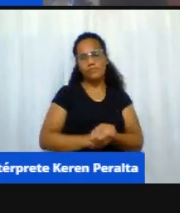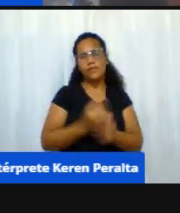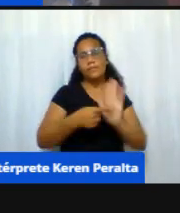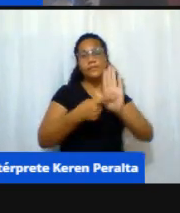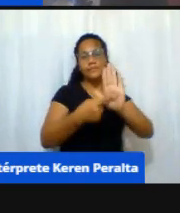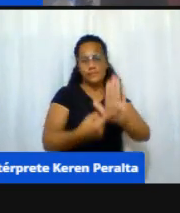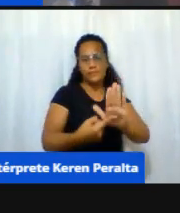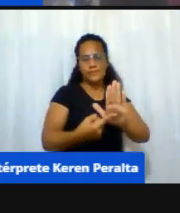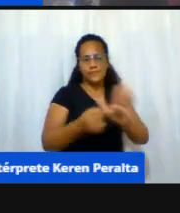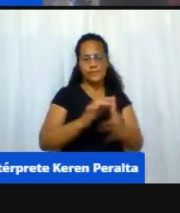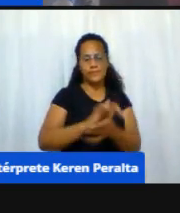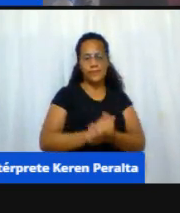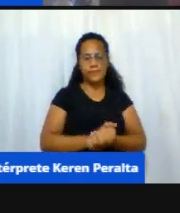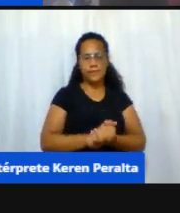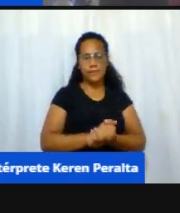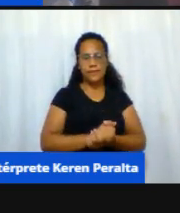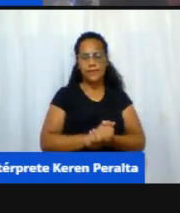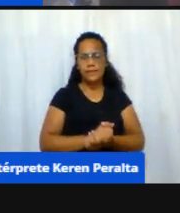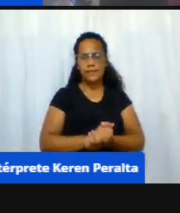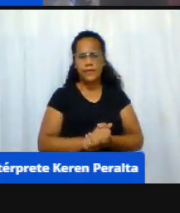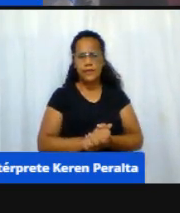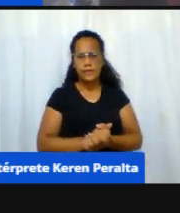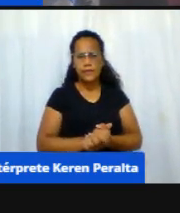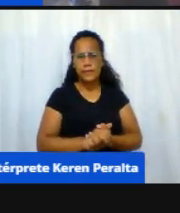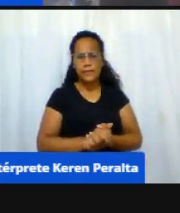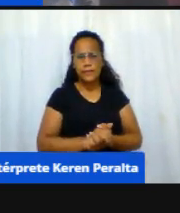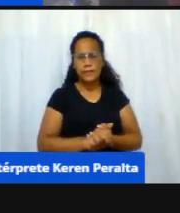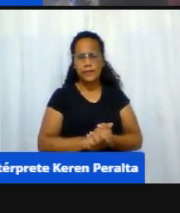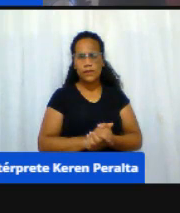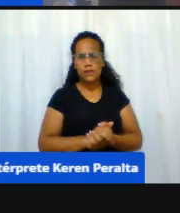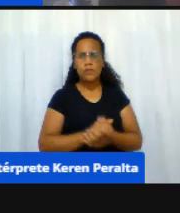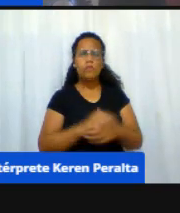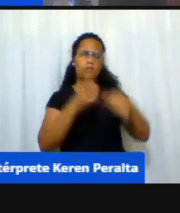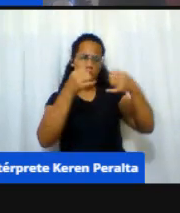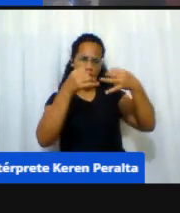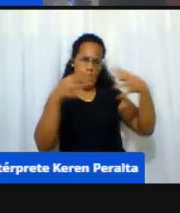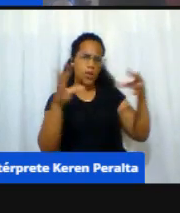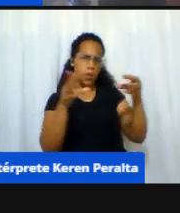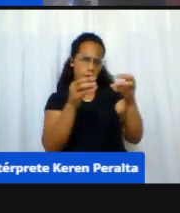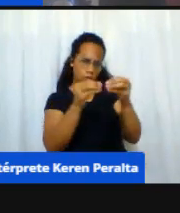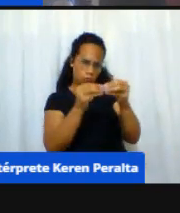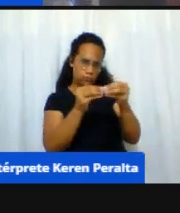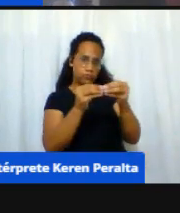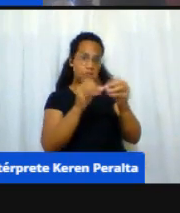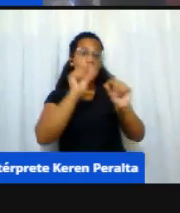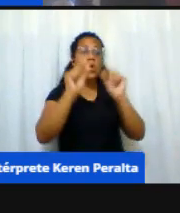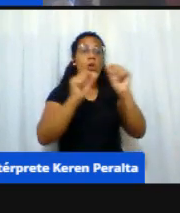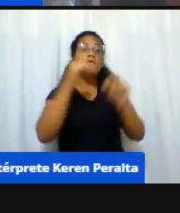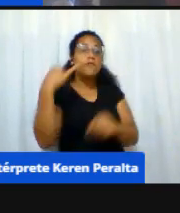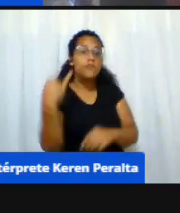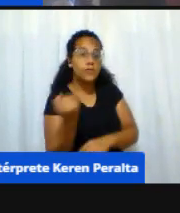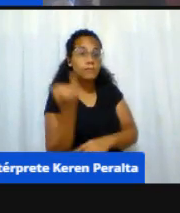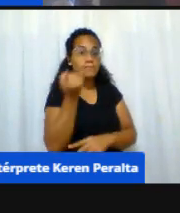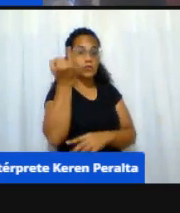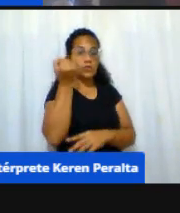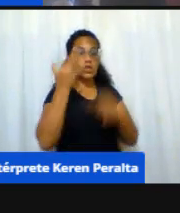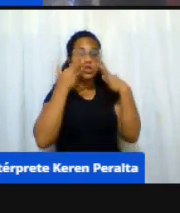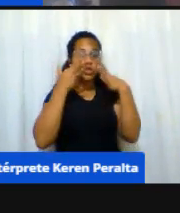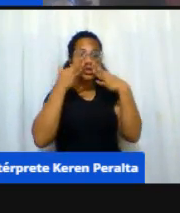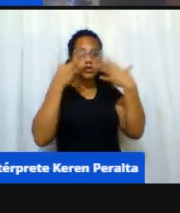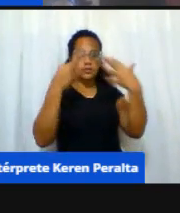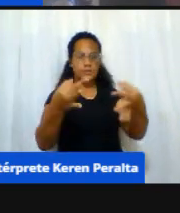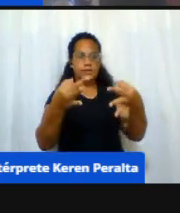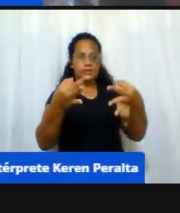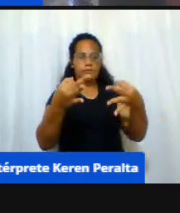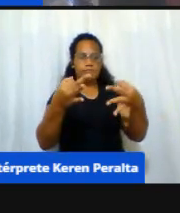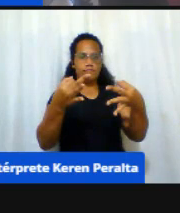Farei os destaques daquilo que entendemos ser necessário chamar a atenção. Ademais, para posterior averiguação do